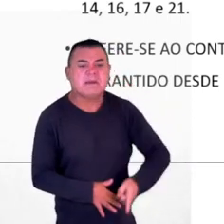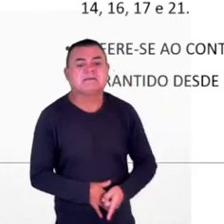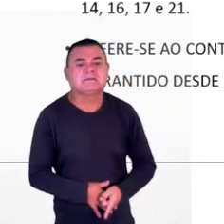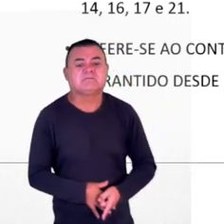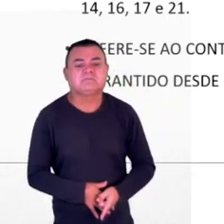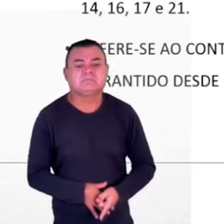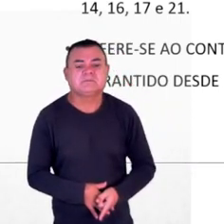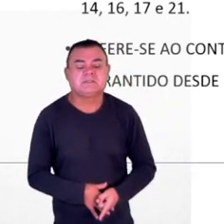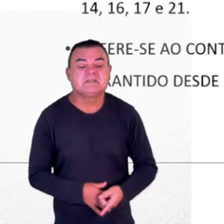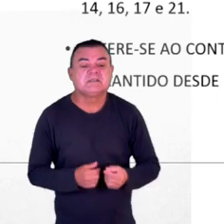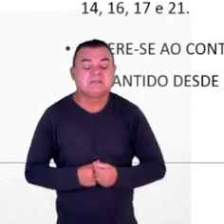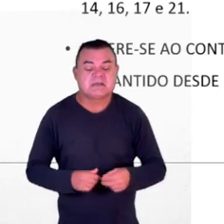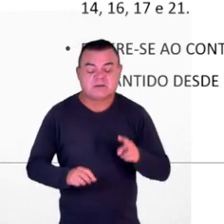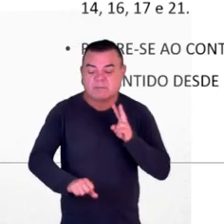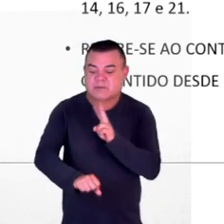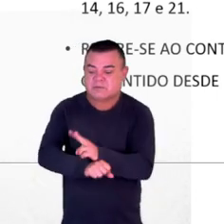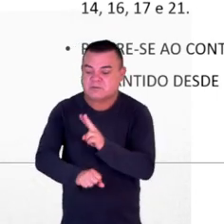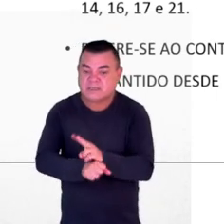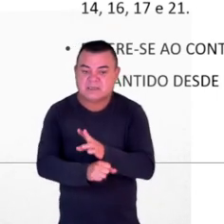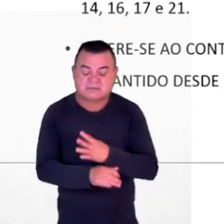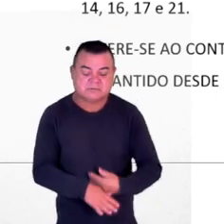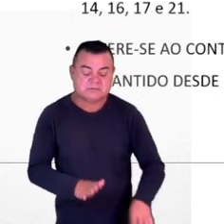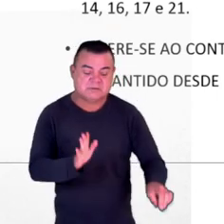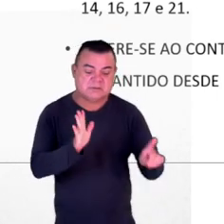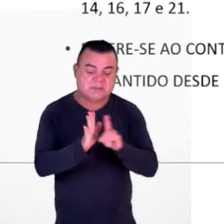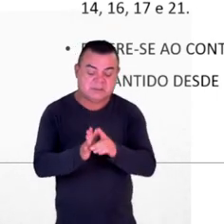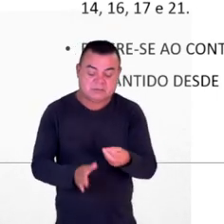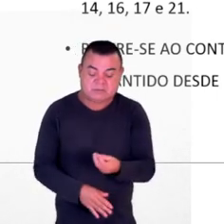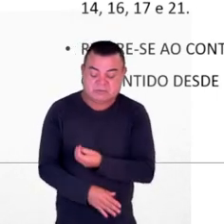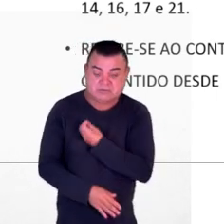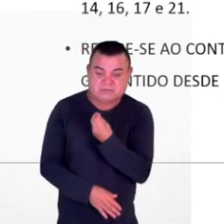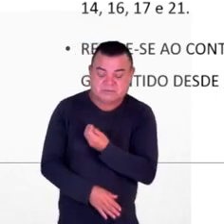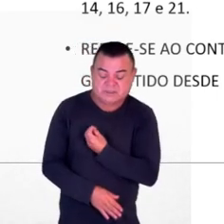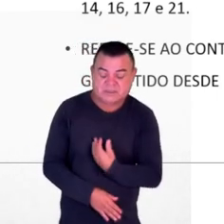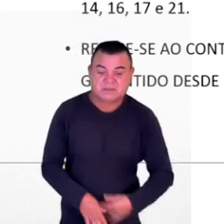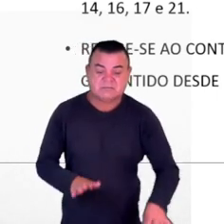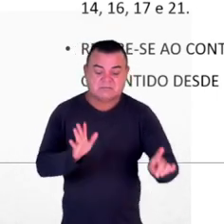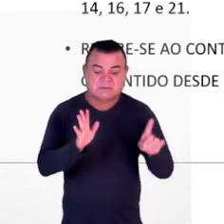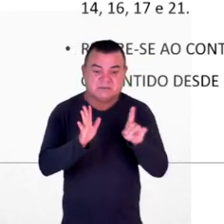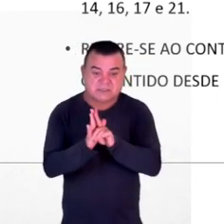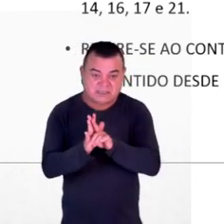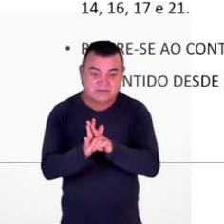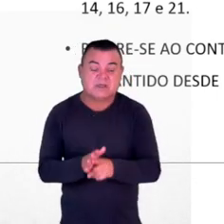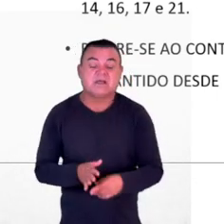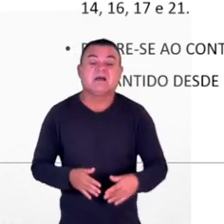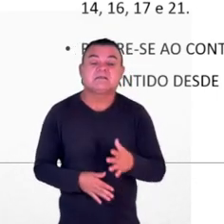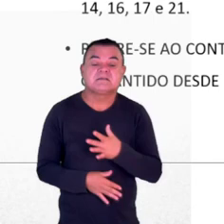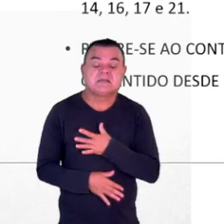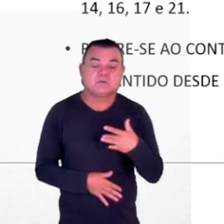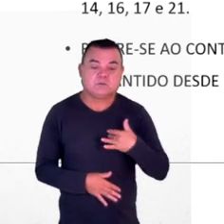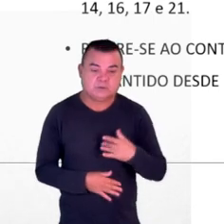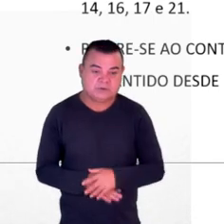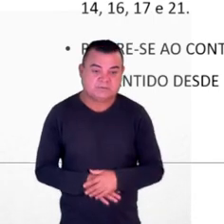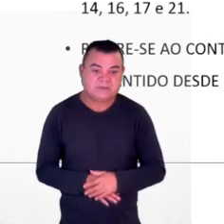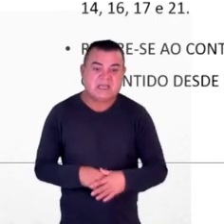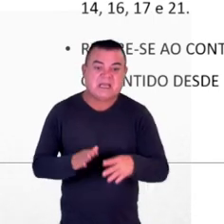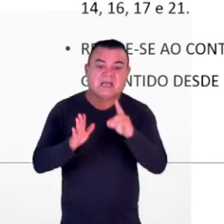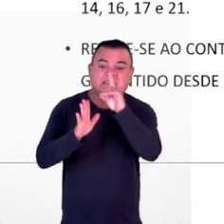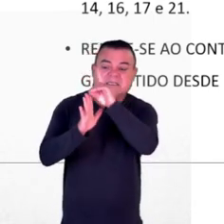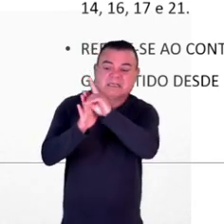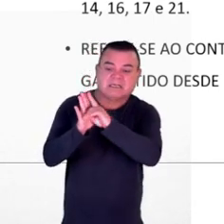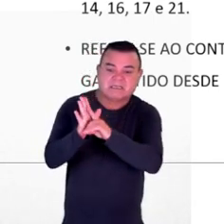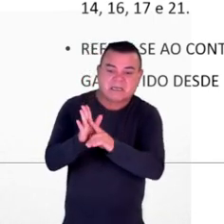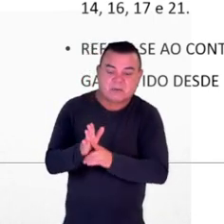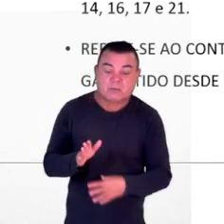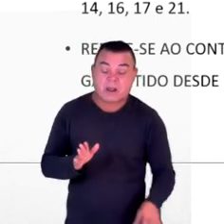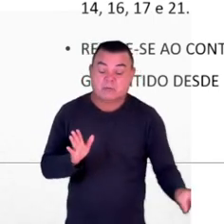obrigação na defesa do direito à Vida na defesa do direito à saúde a declaração do direito ao